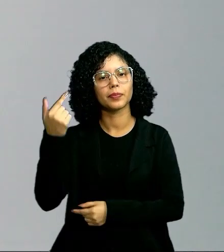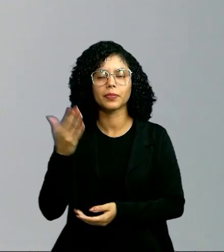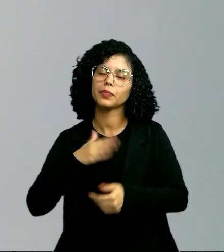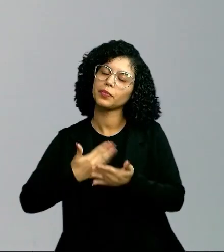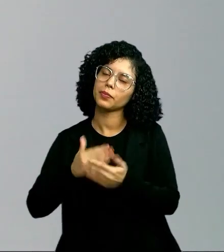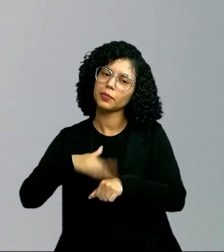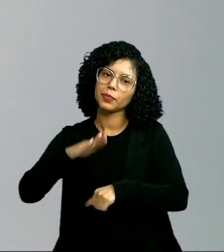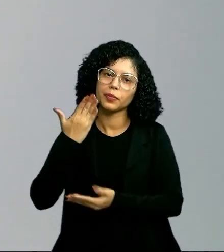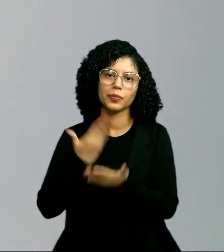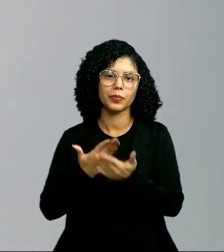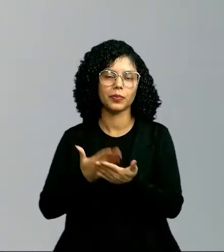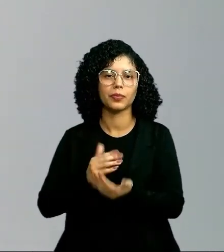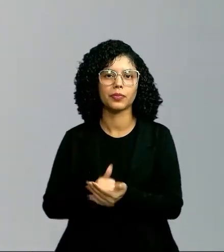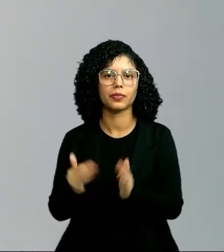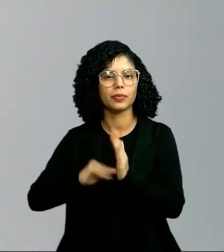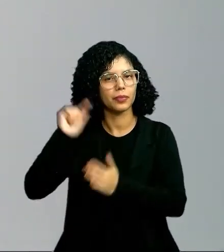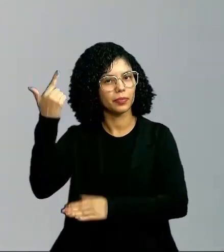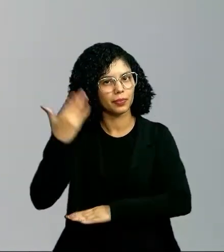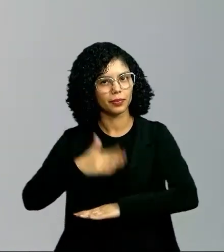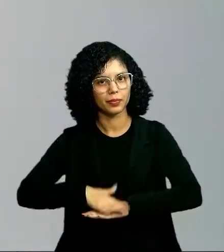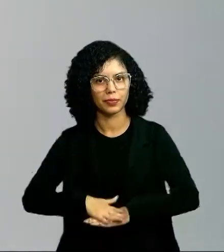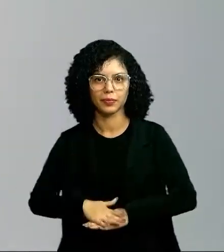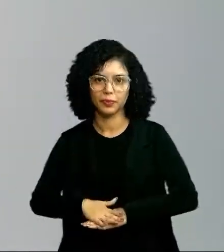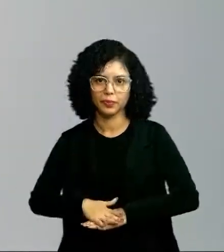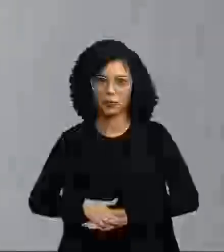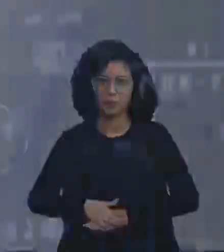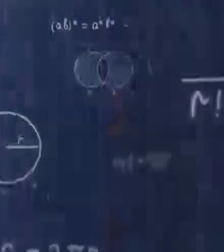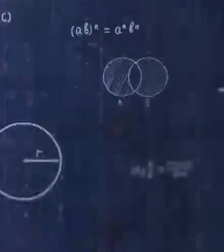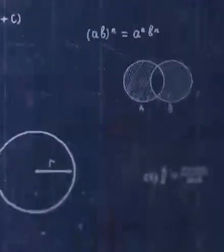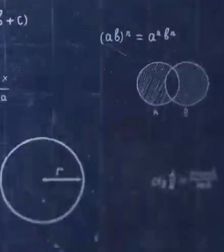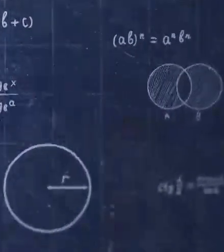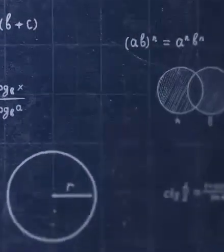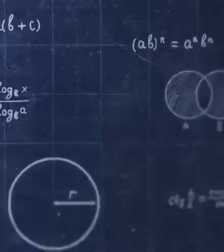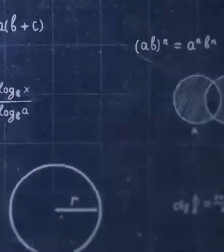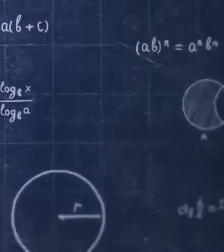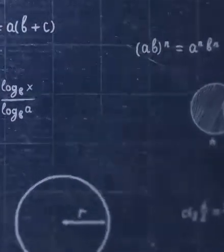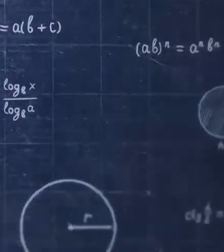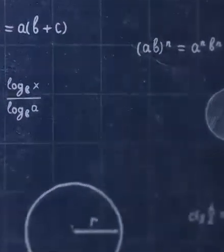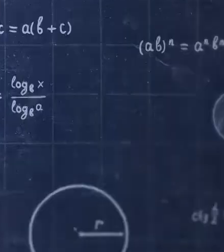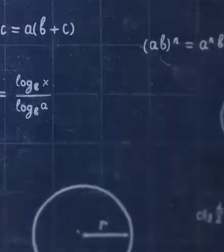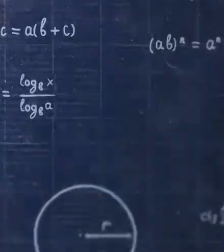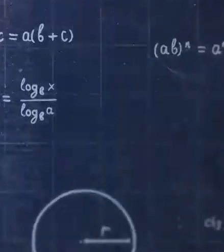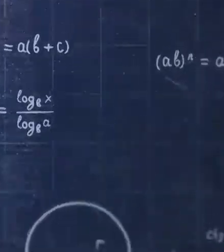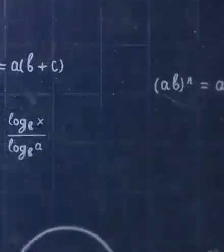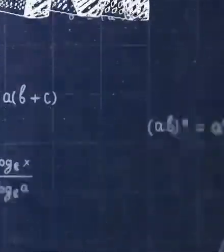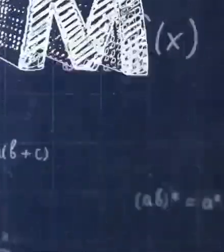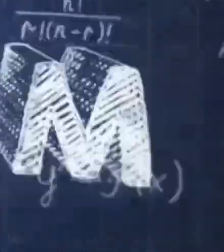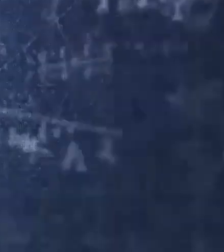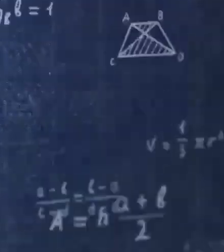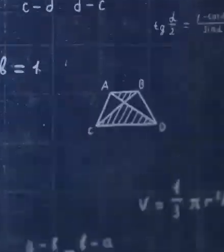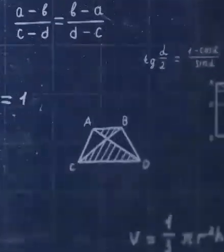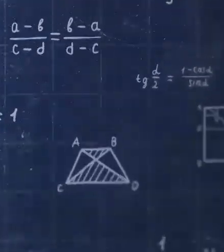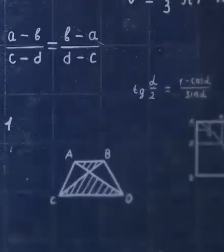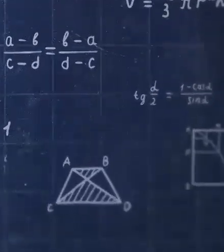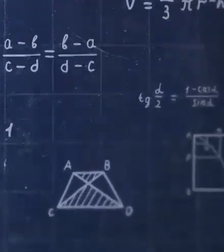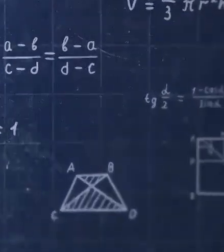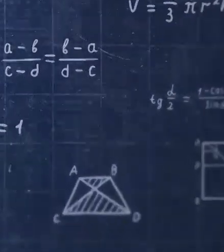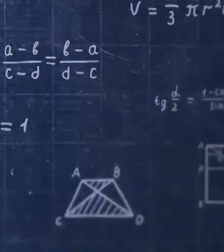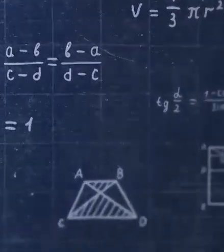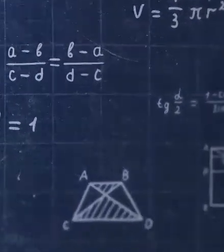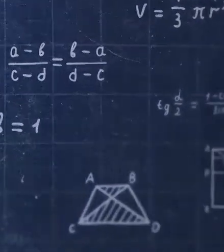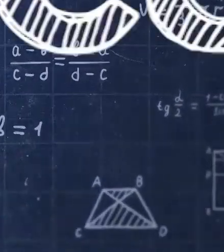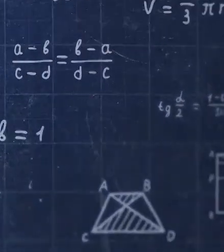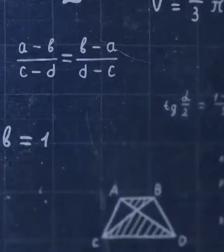mais aulas como essa. Então, até uma próxima.